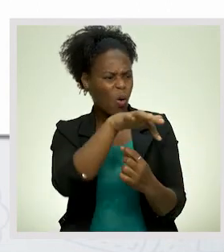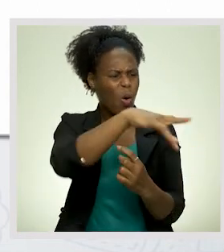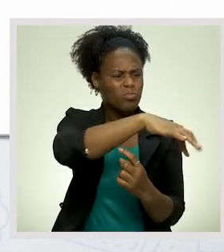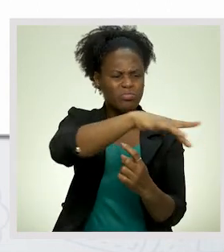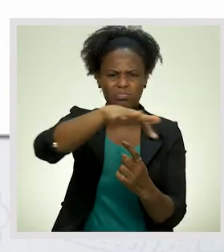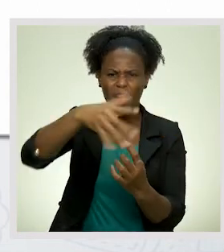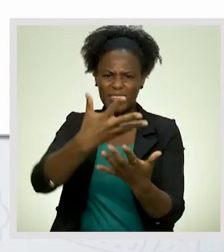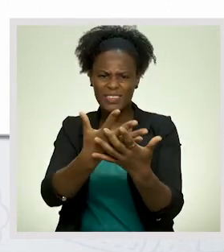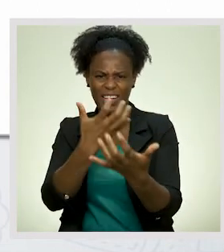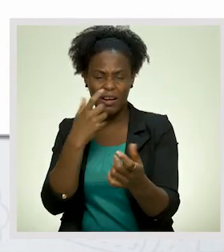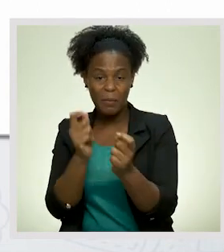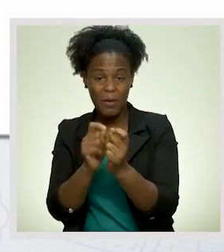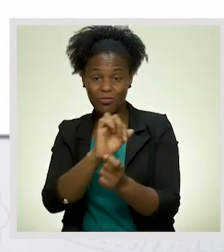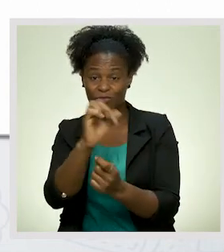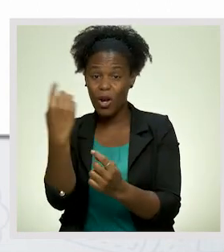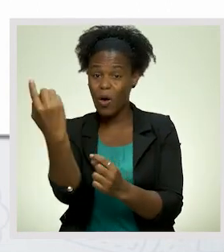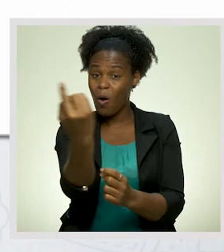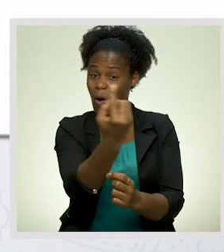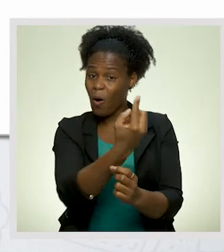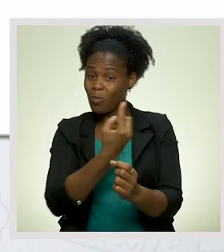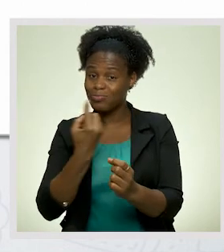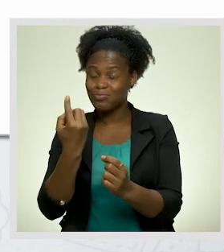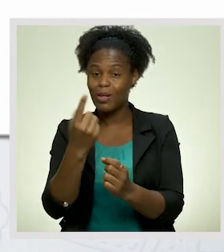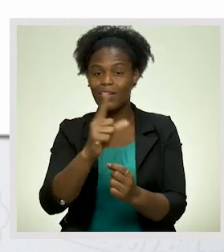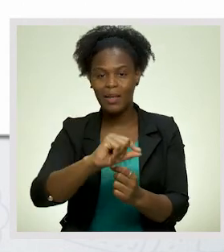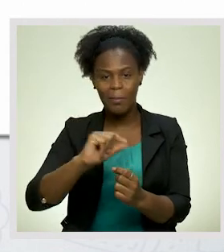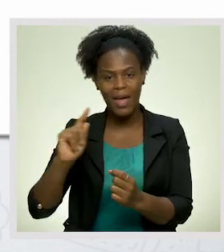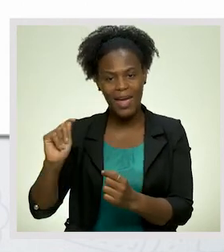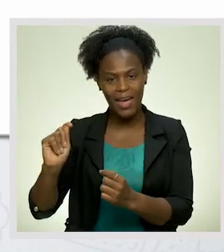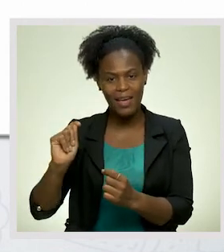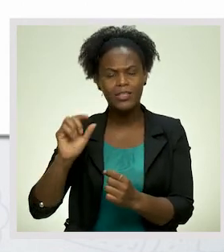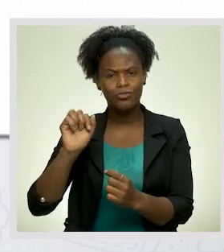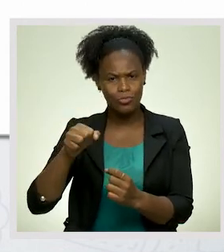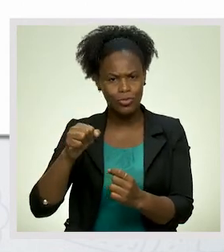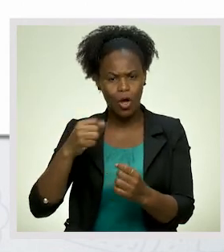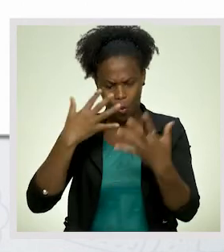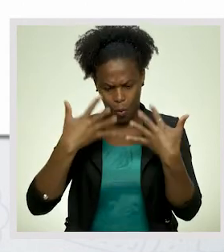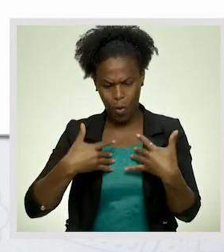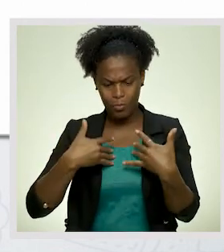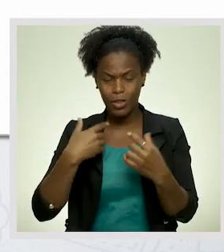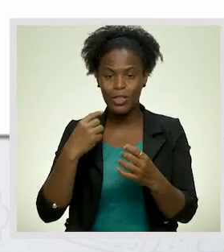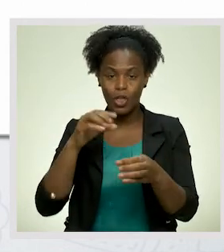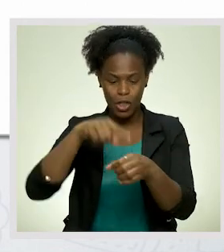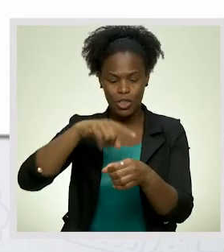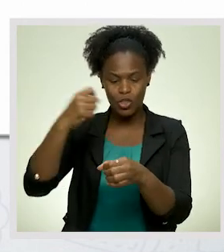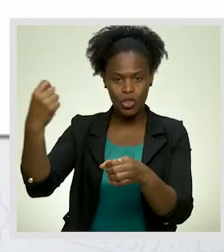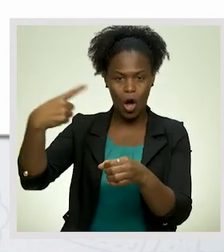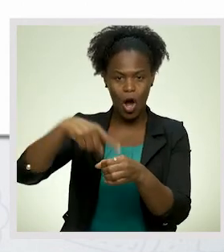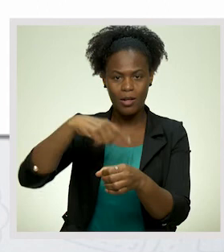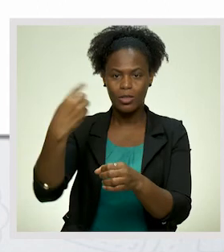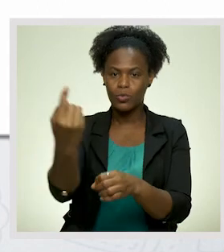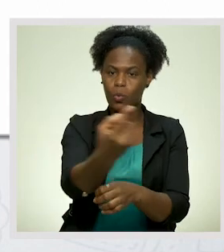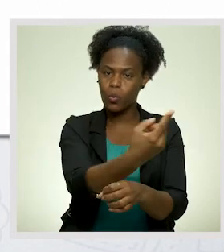celestes na vizinhança da sua órbita, e a linha E são corpos celestes que estão em órbita à